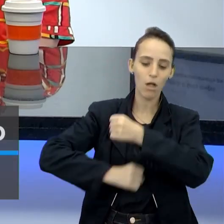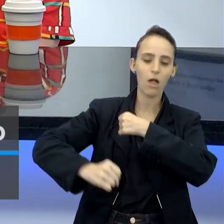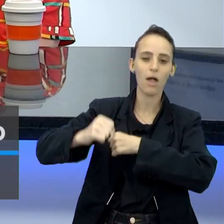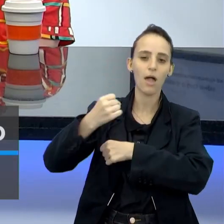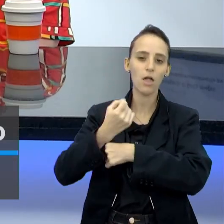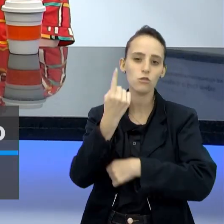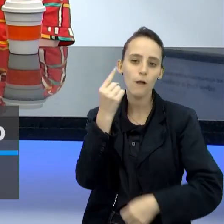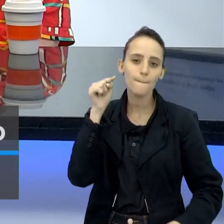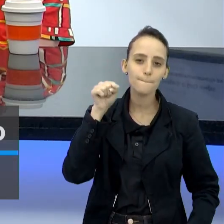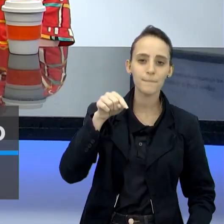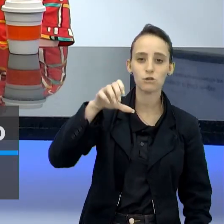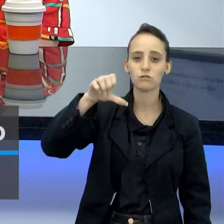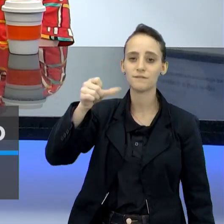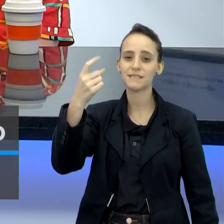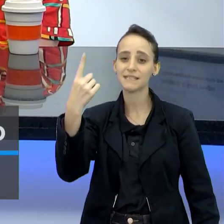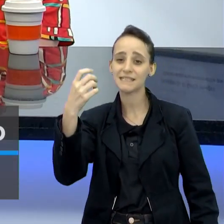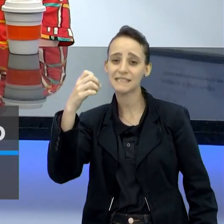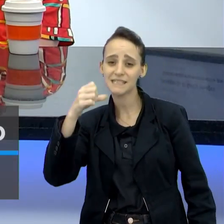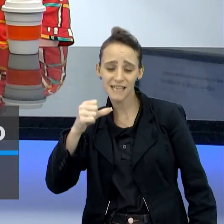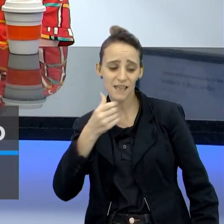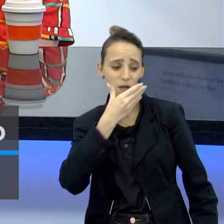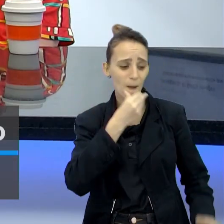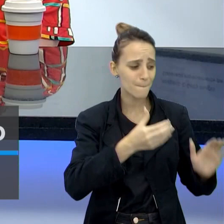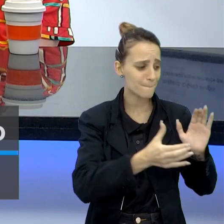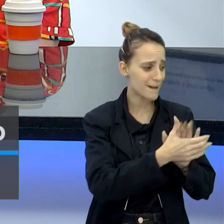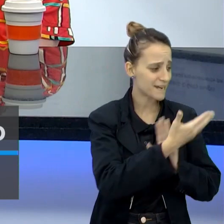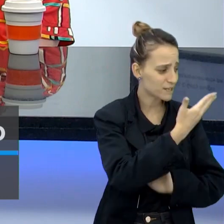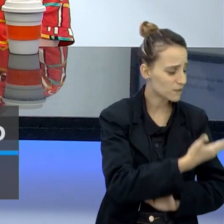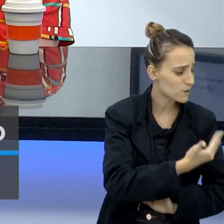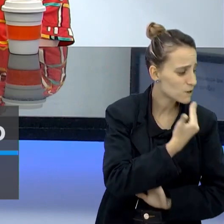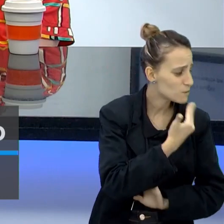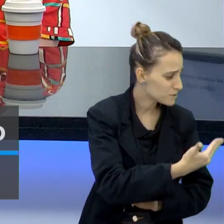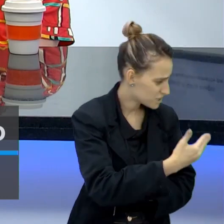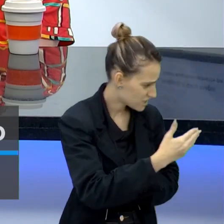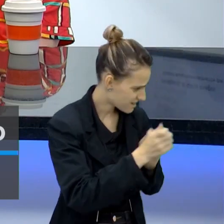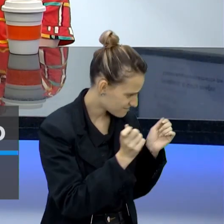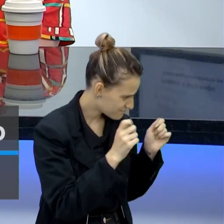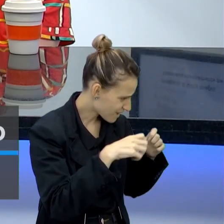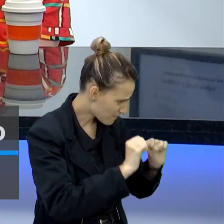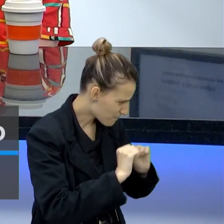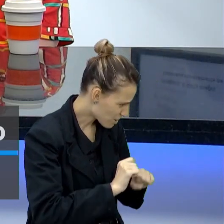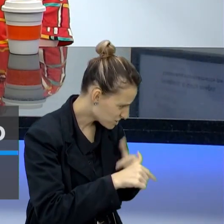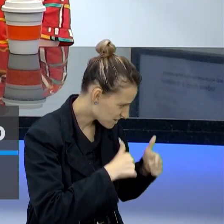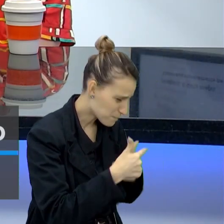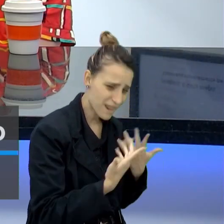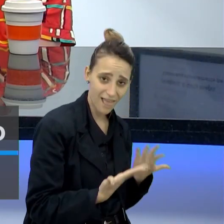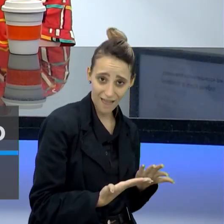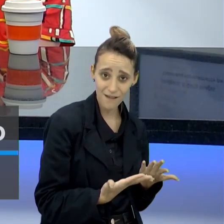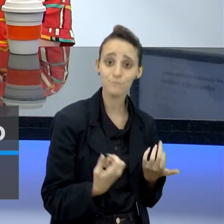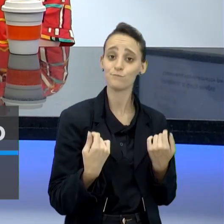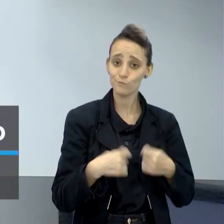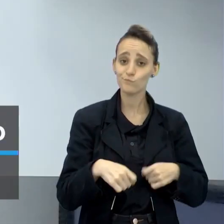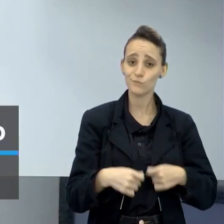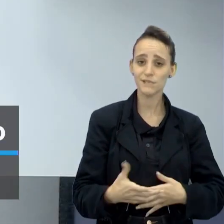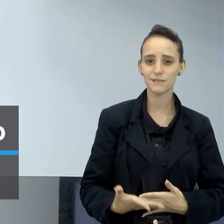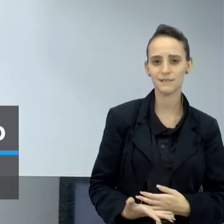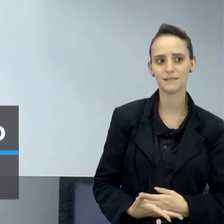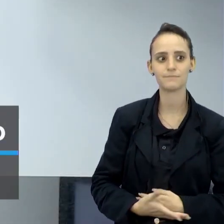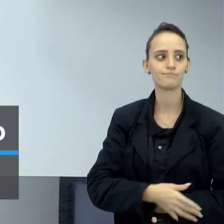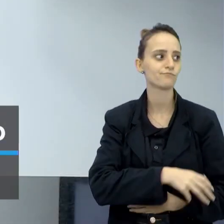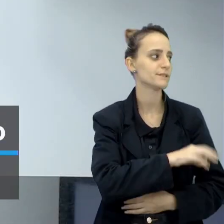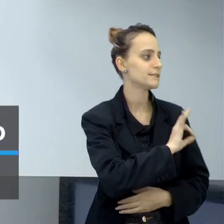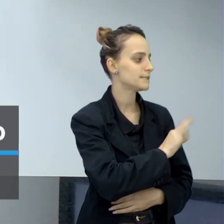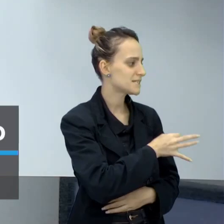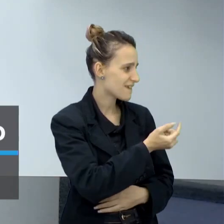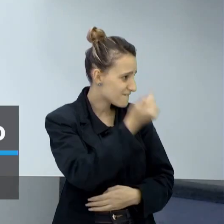mulheres elas tinham que pedir autorização dos maridos para conseguirem trabalhar. E aí, se a gente calcular, isso é muito